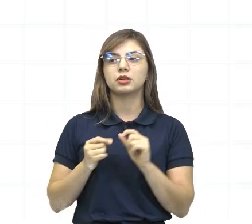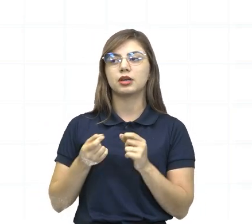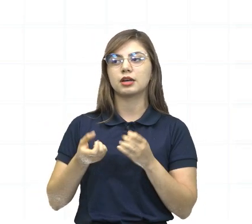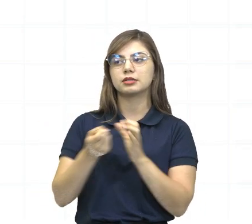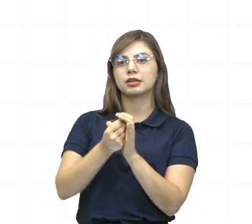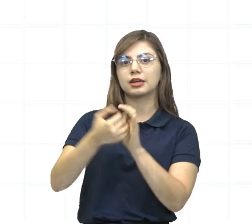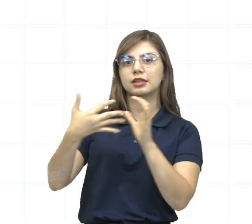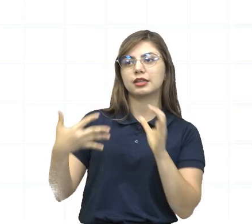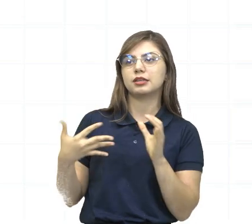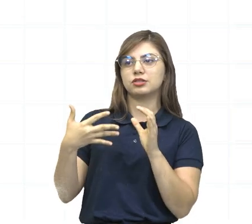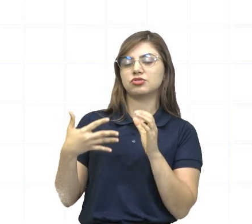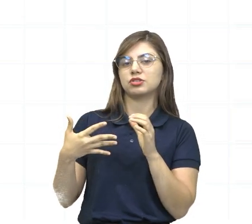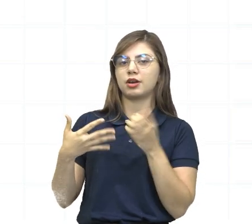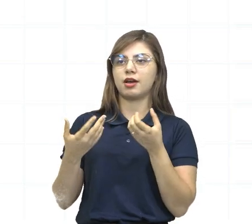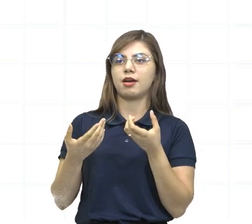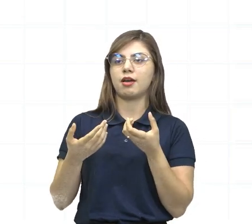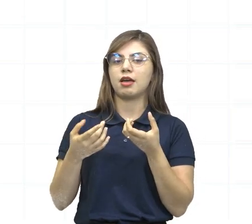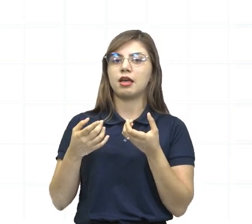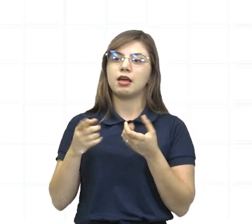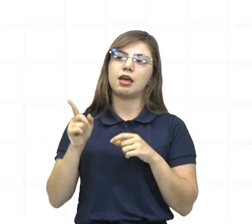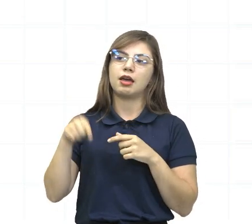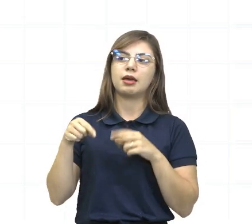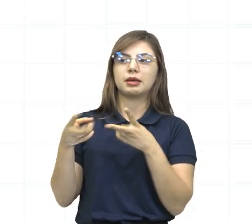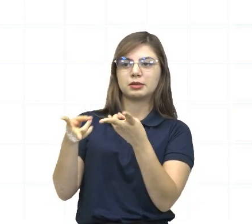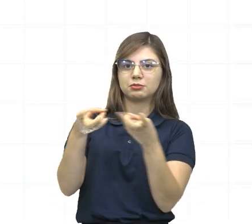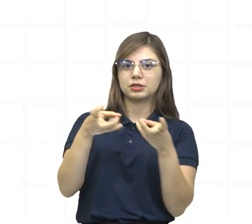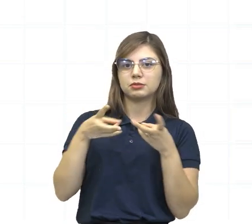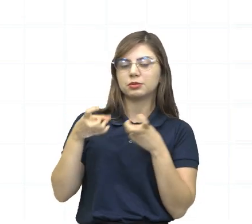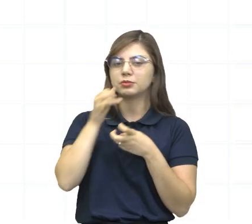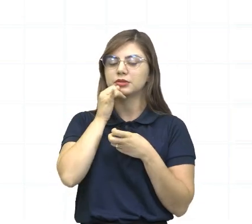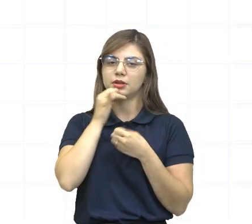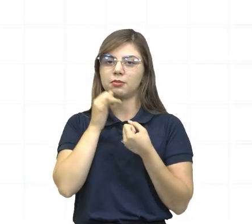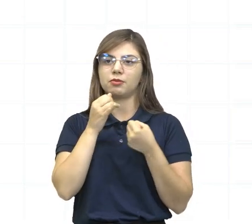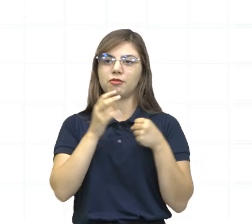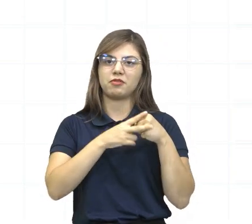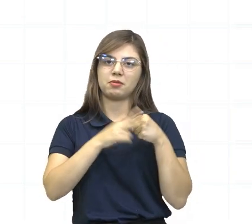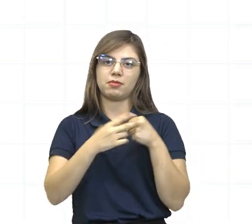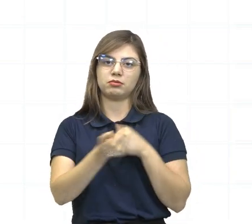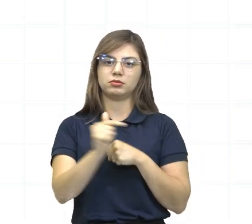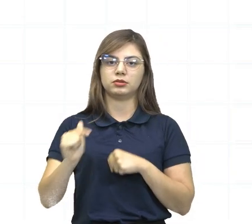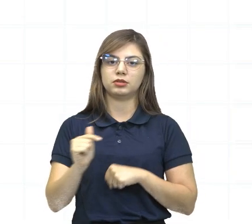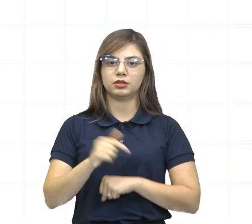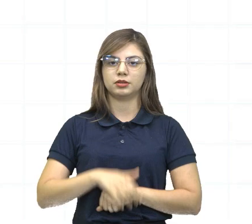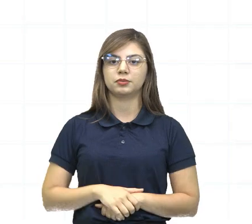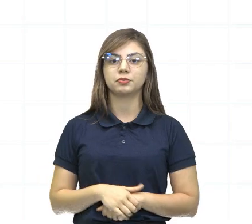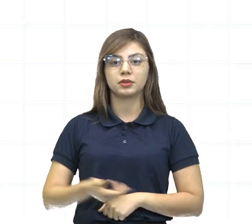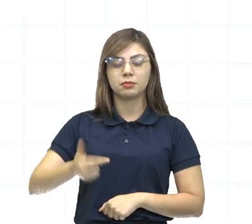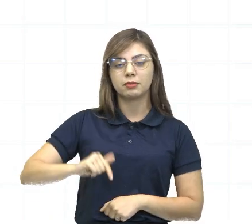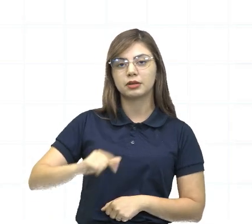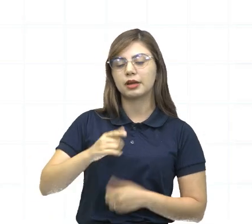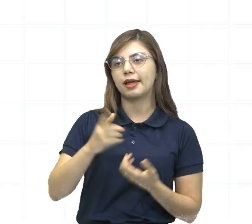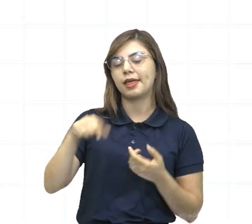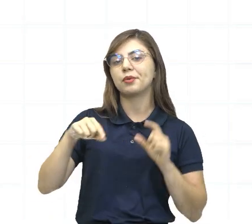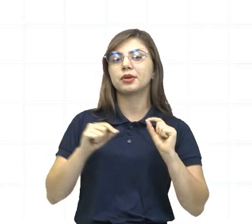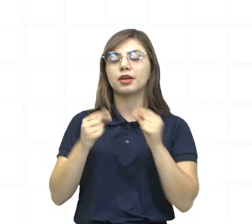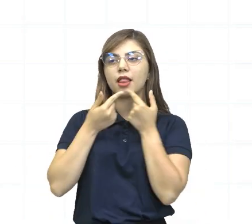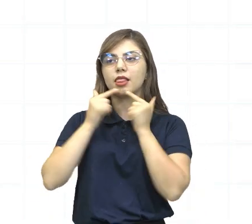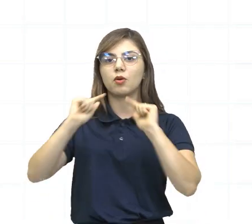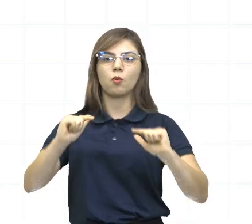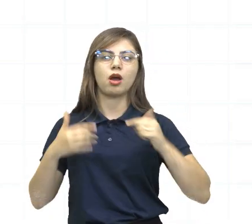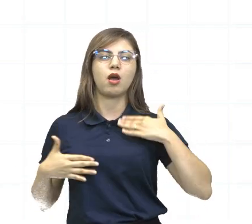tenho entre parênteses ali, body language and tone, né, que são a linguagem corporal e o tom de